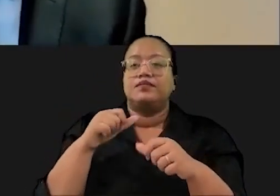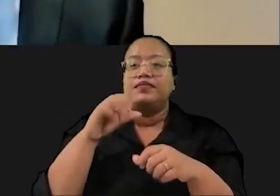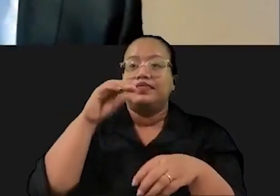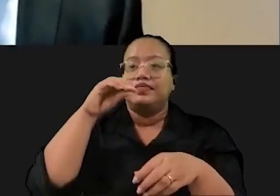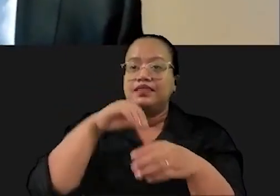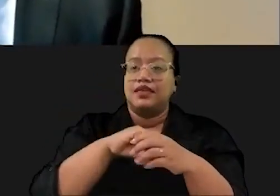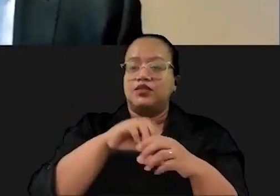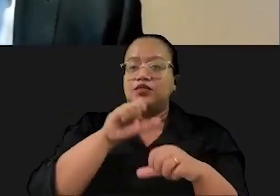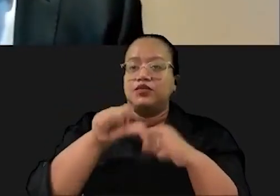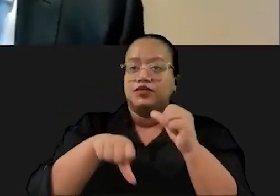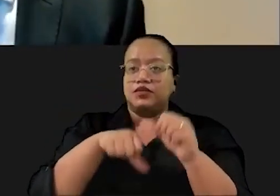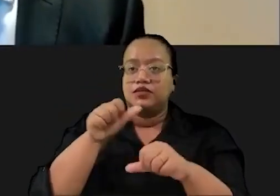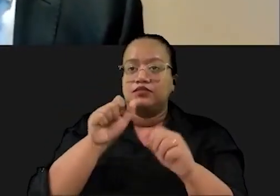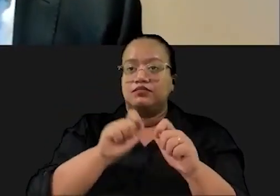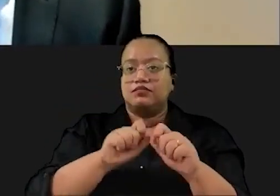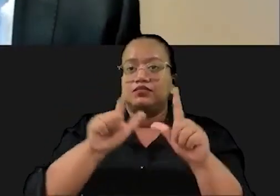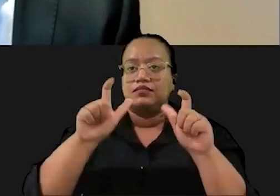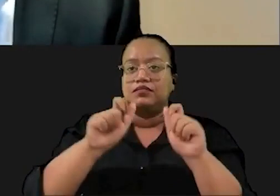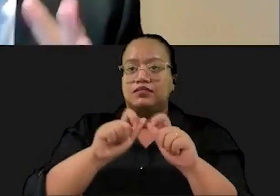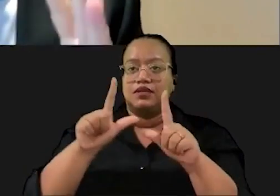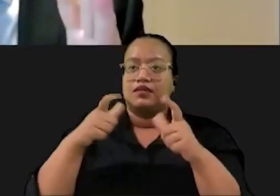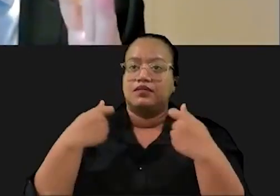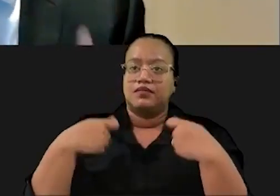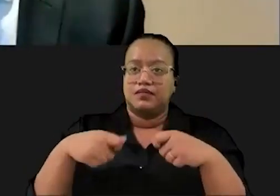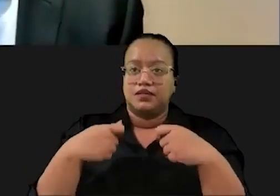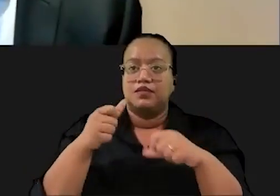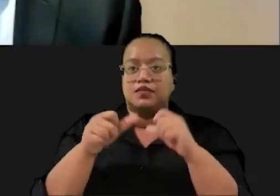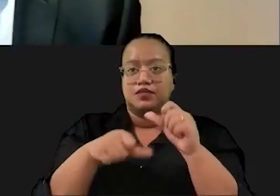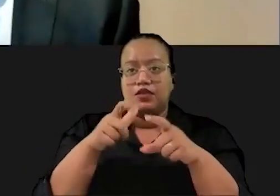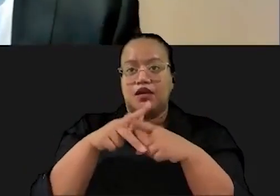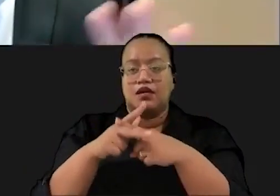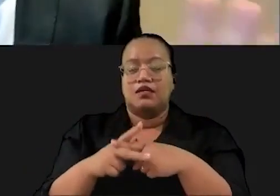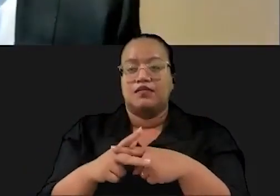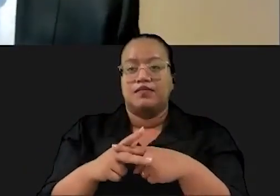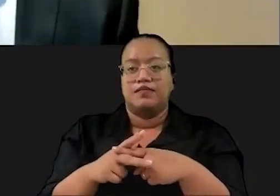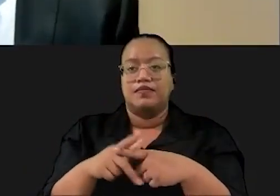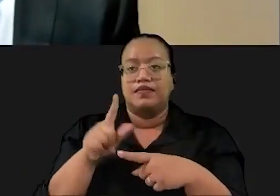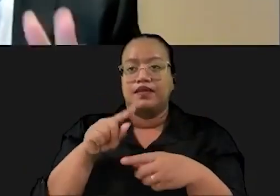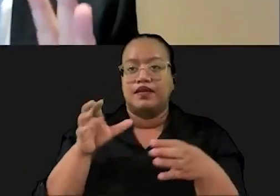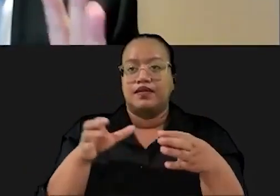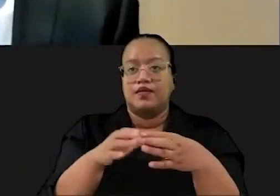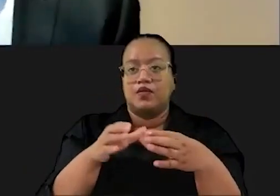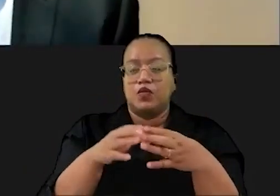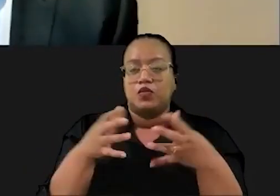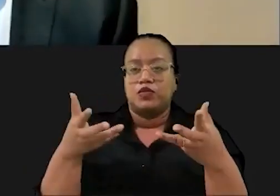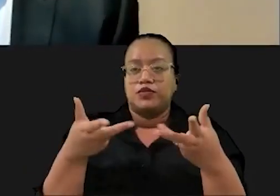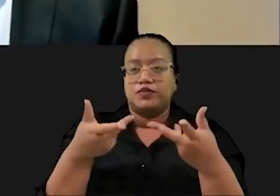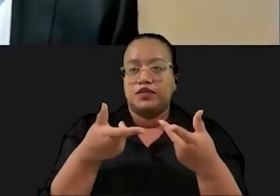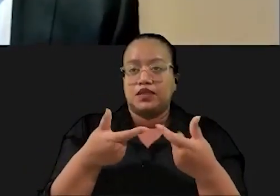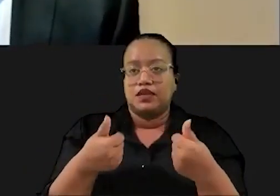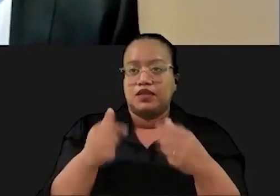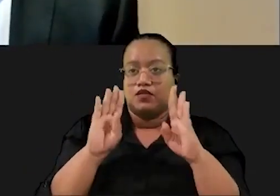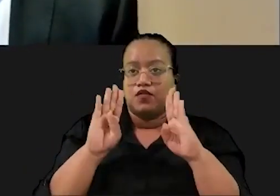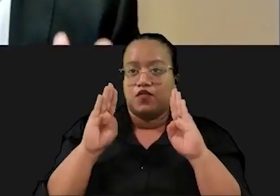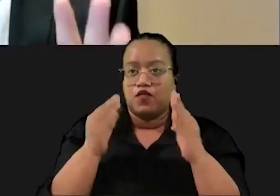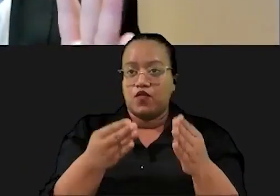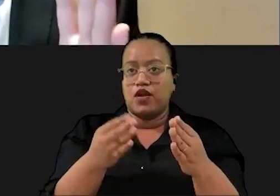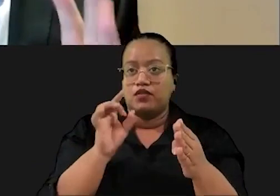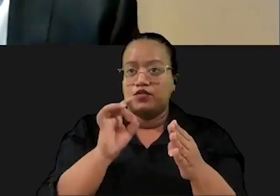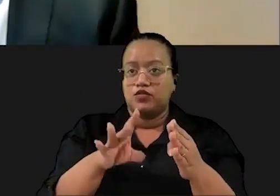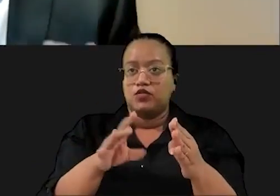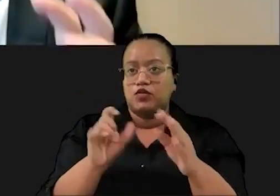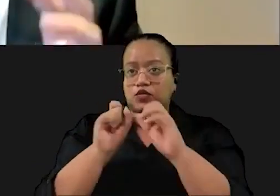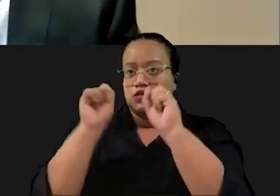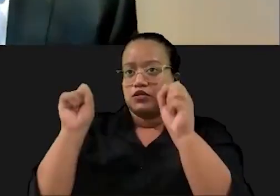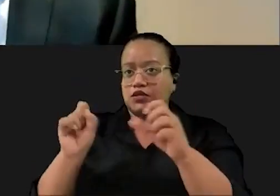Seria interessante ter para isso uma equipe especializada focada nisso apenas, não no sistema como um todo, mas nas telas do sistema, nas necessidades